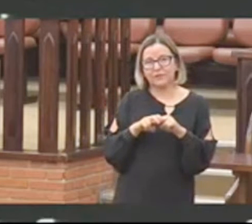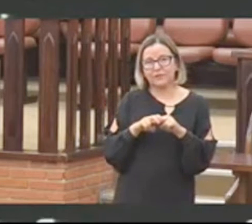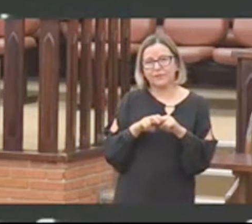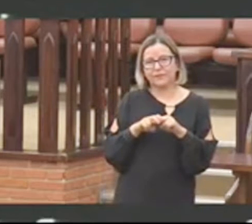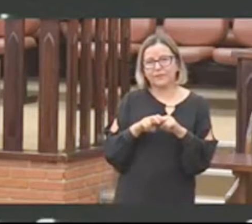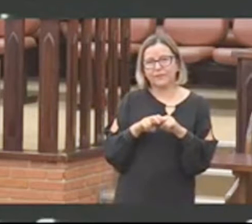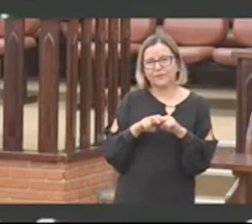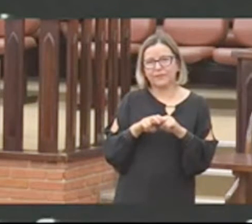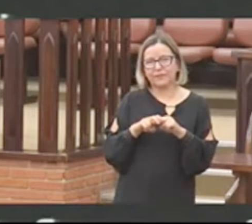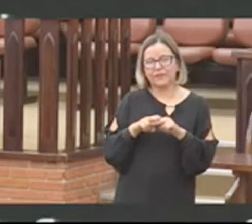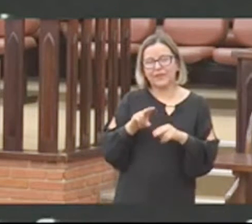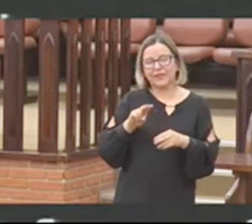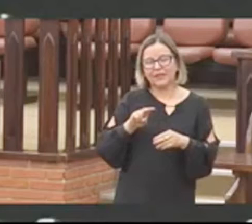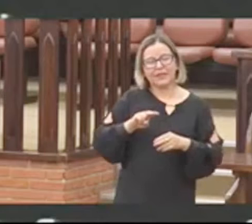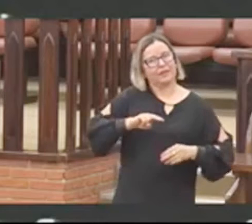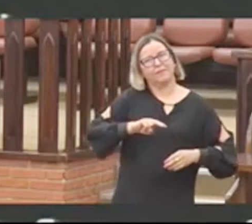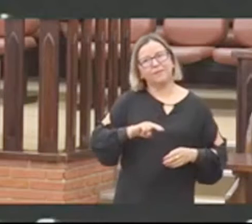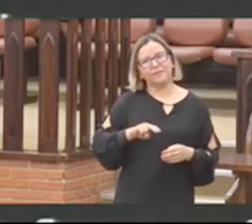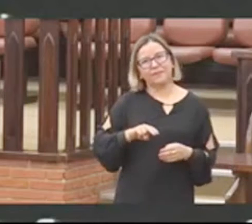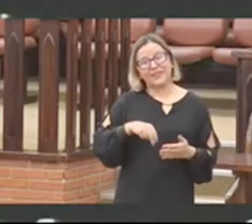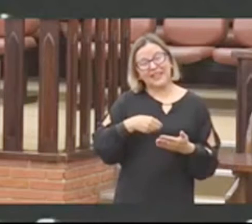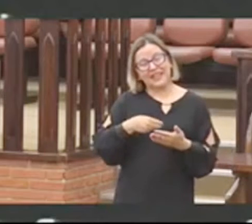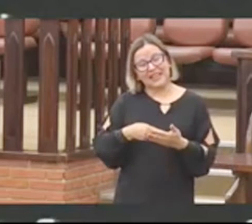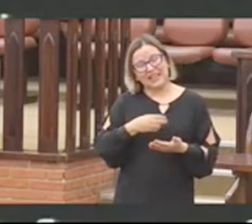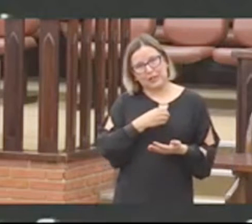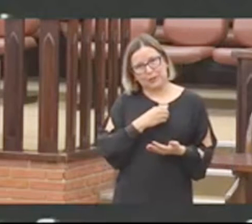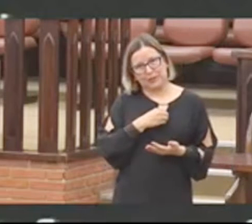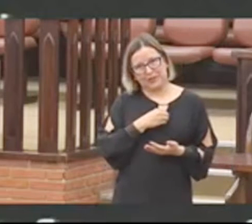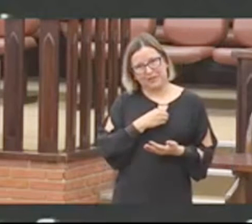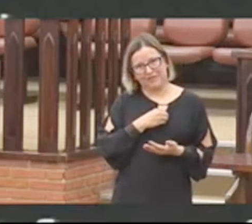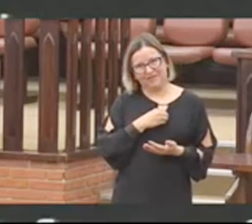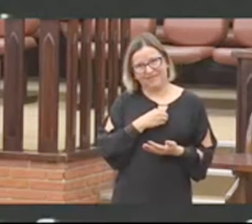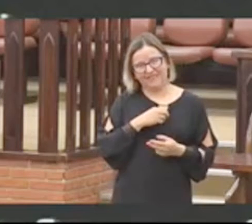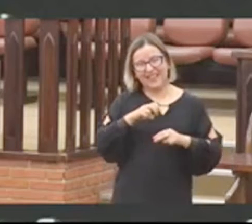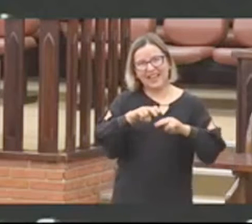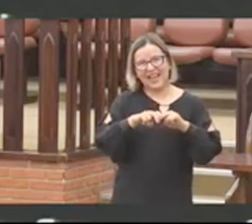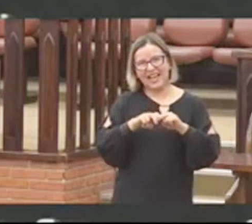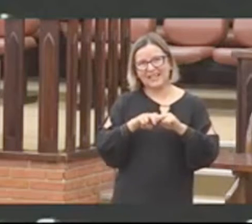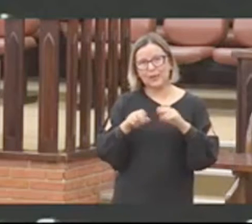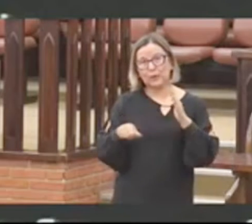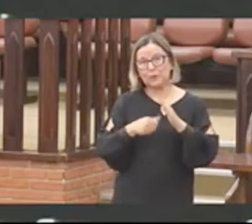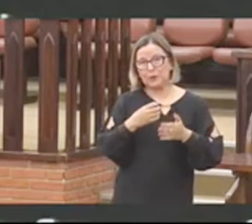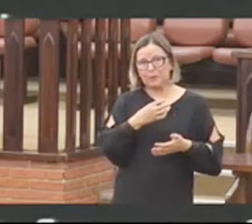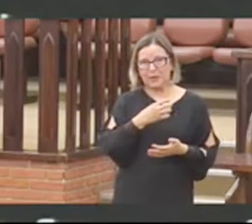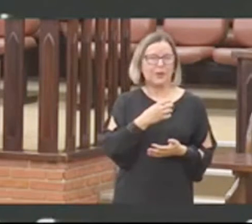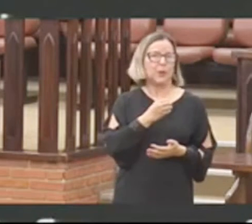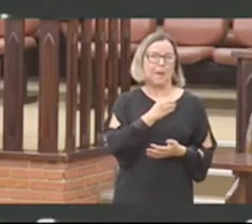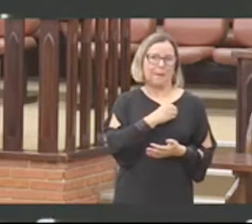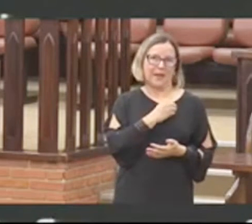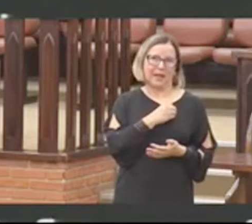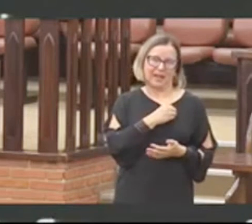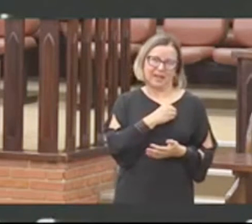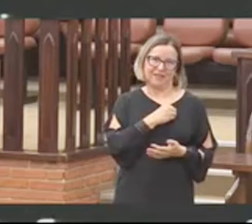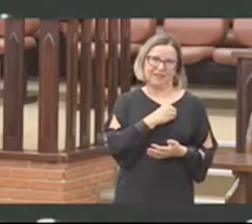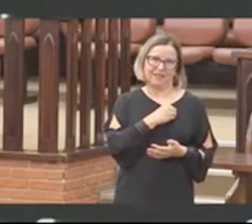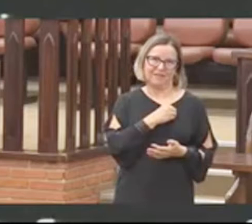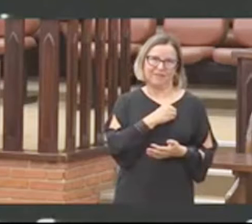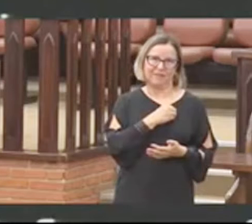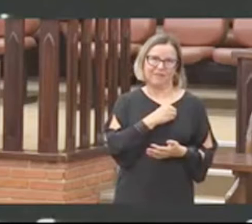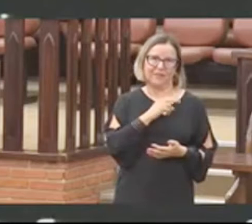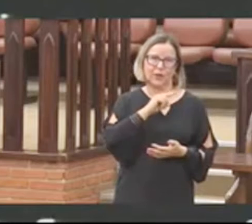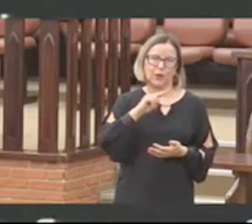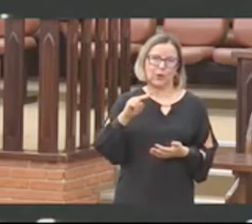do ser humano, foi a razão do primeiro pecado, nós podemos chamar de pecado original, e